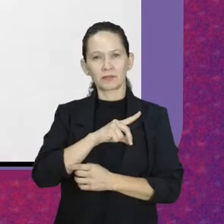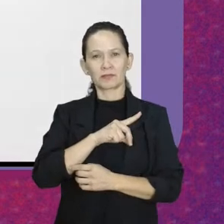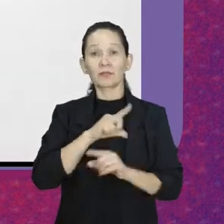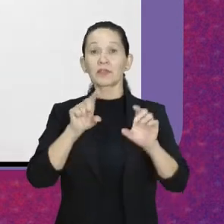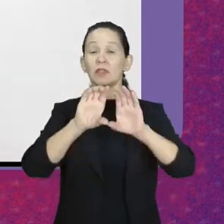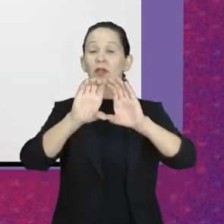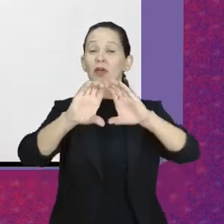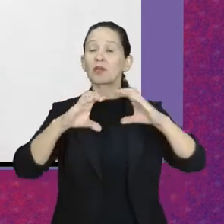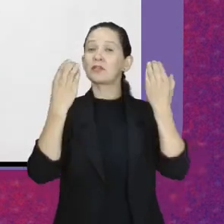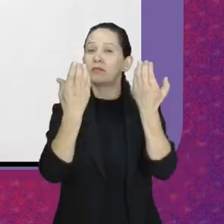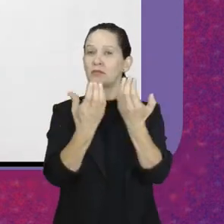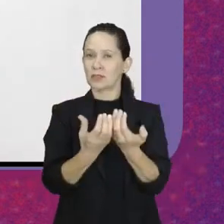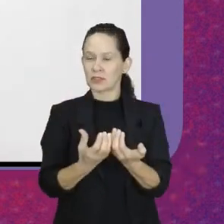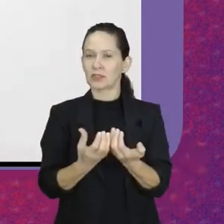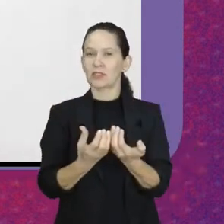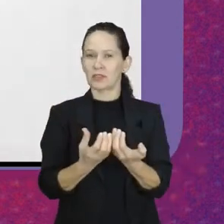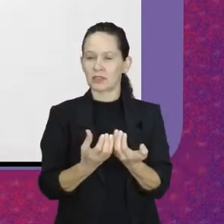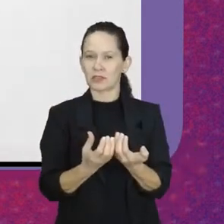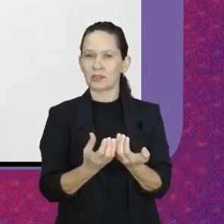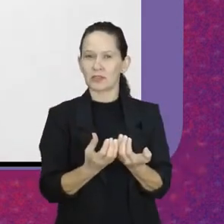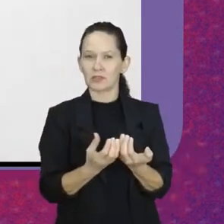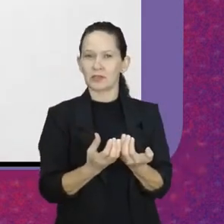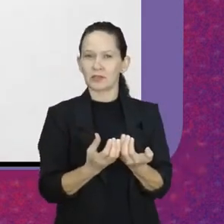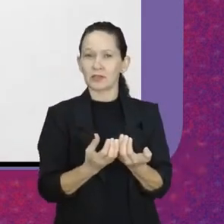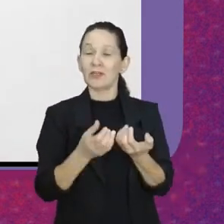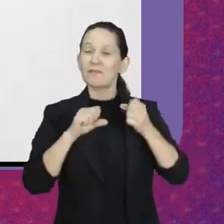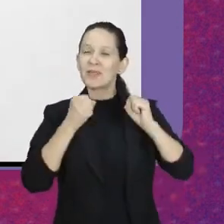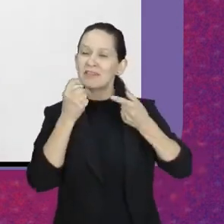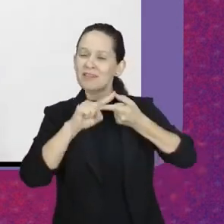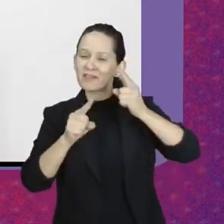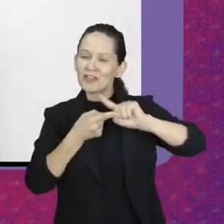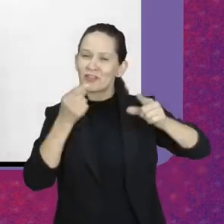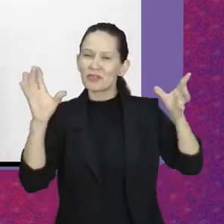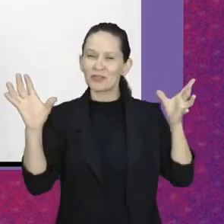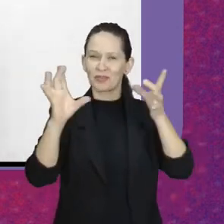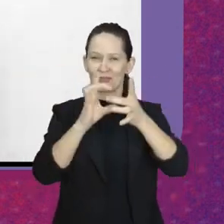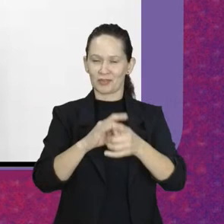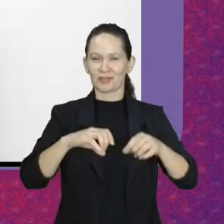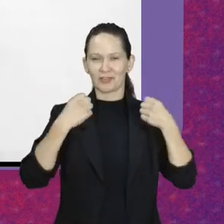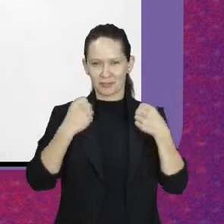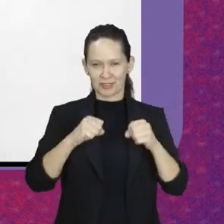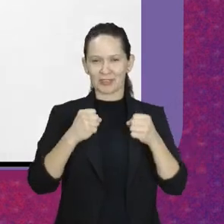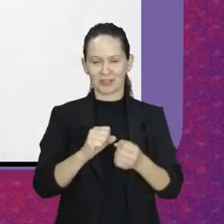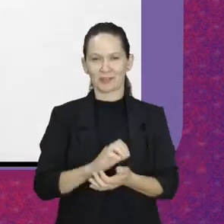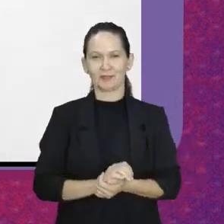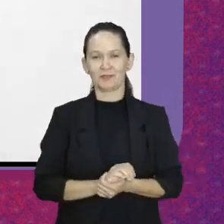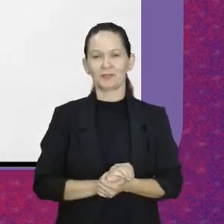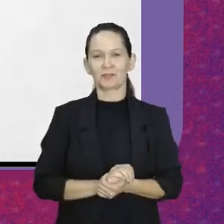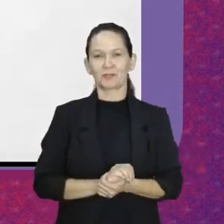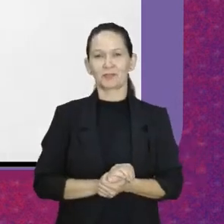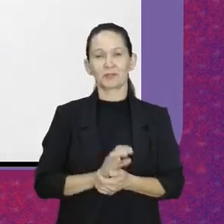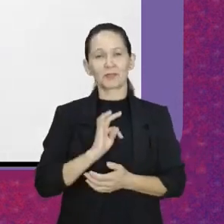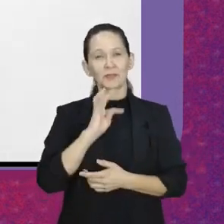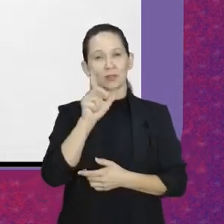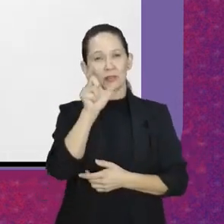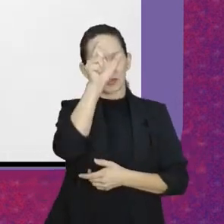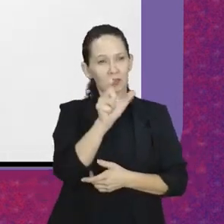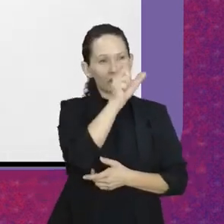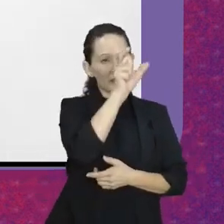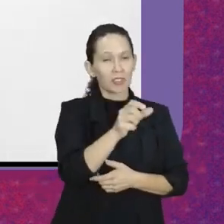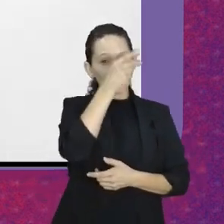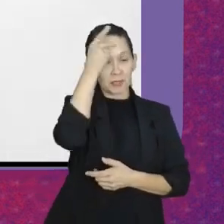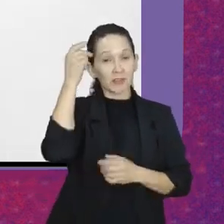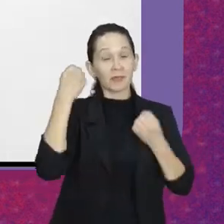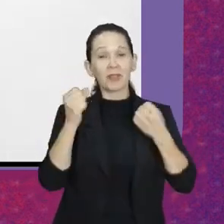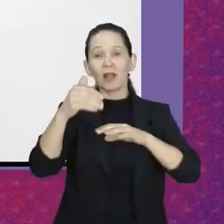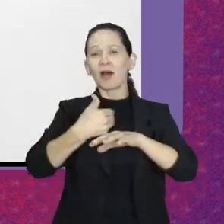né, ela tem que estar articulada, né? E todo mundo tem que ter acesso ao cuidado,